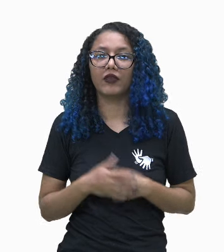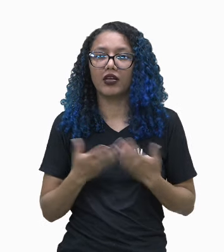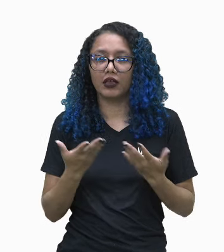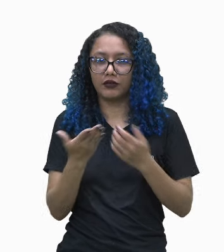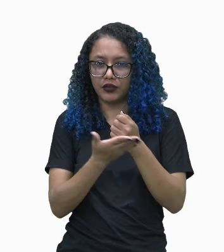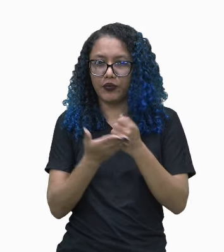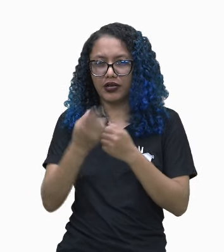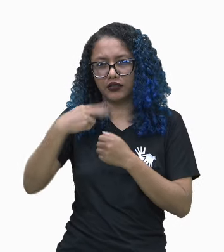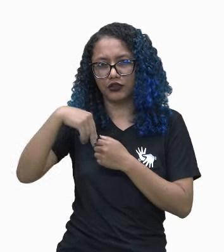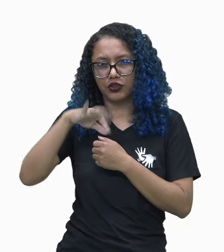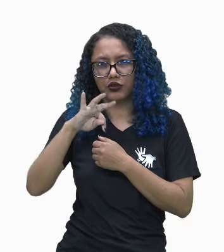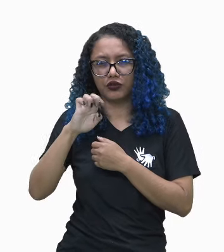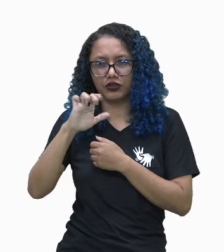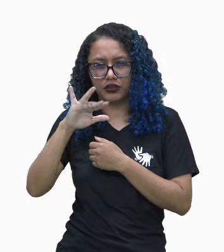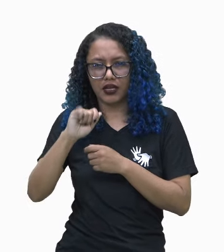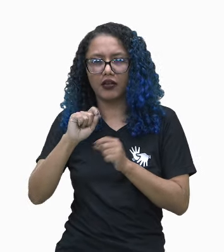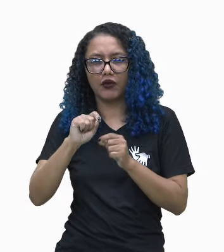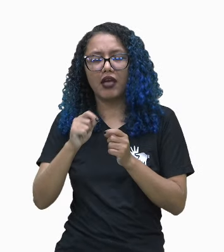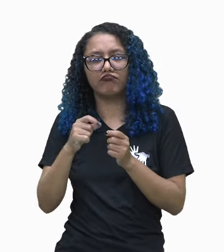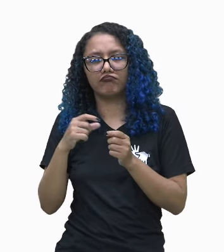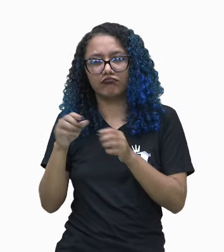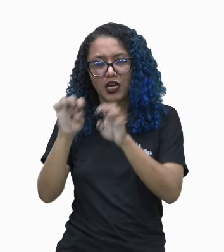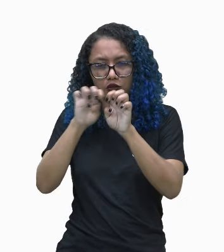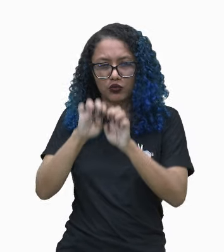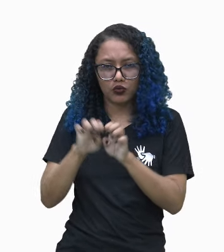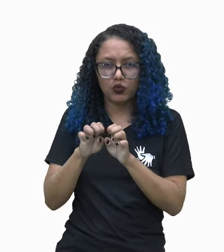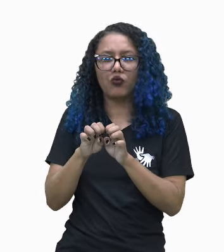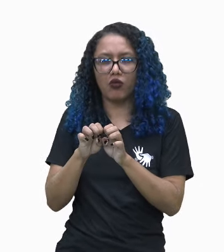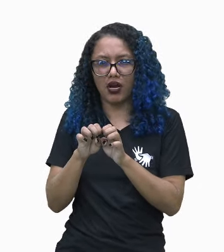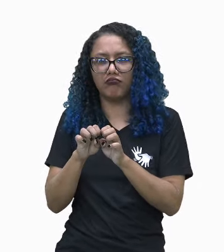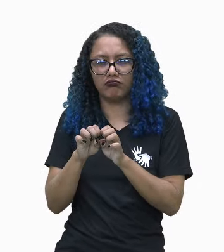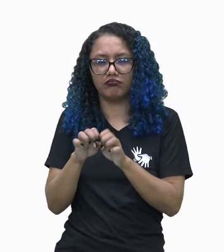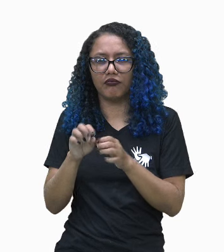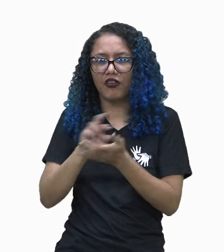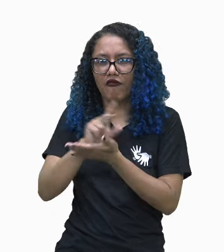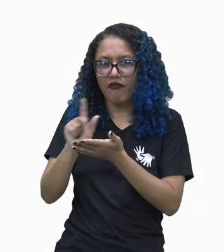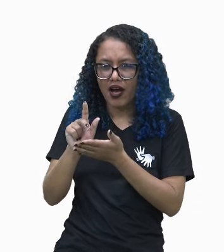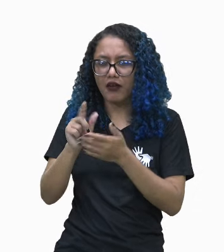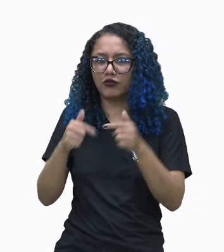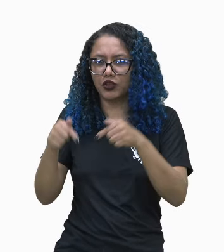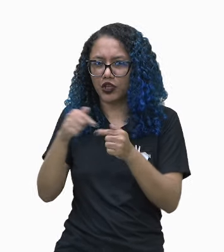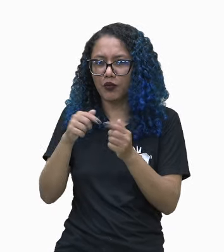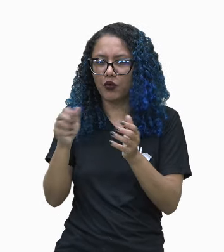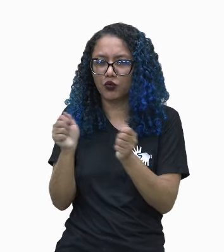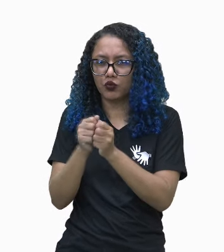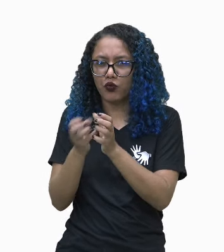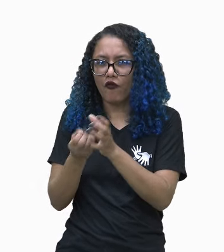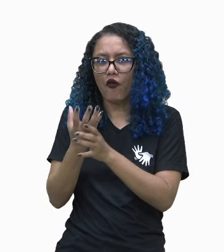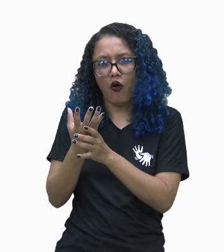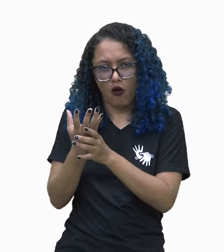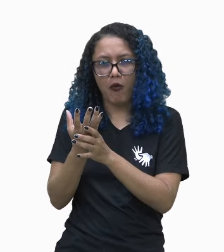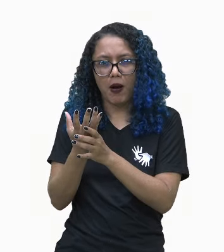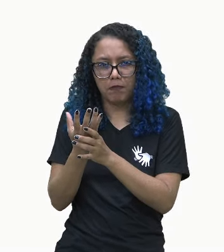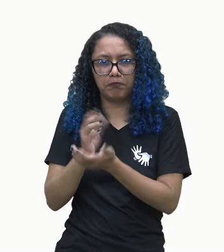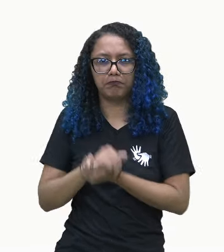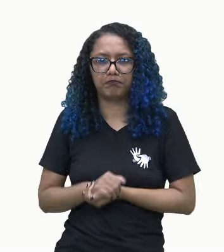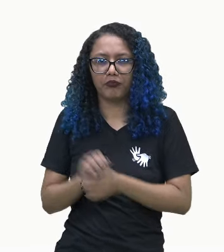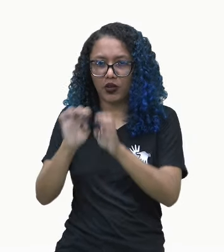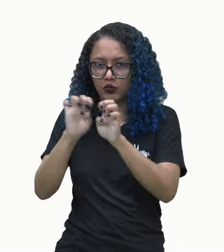formam os nucleotídeos, que são as unidades estruturais dos ácidos nucleicos. Então, nós temos